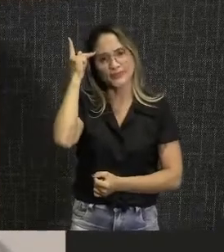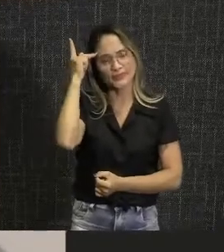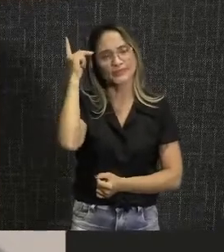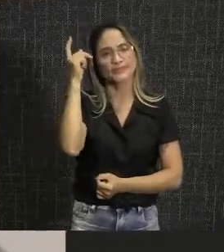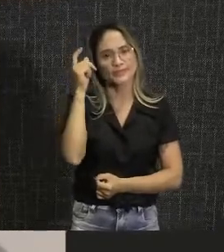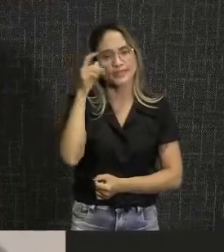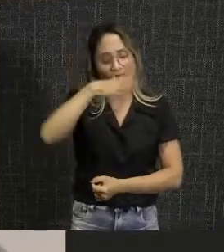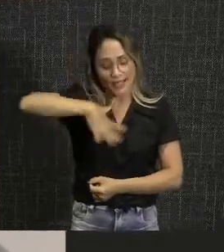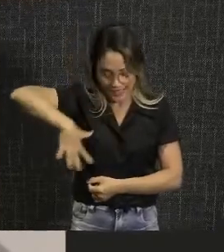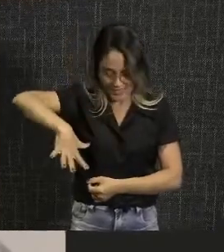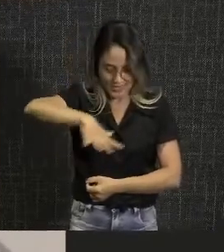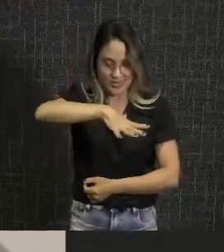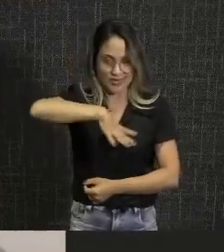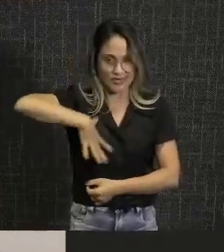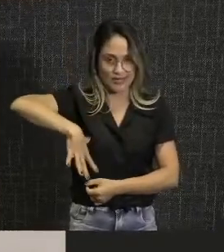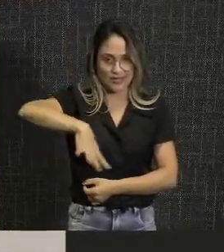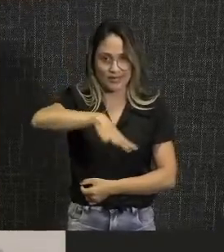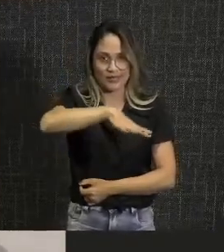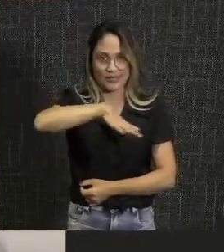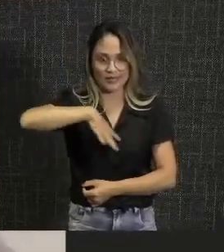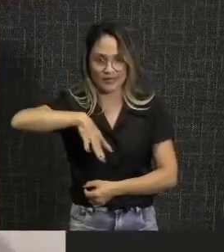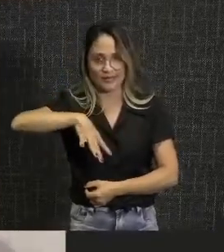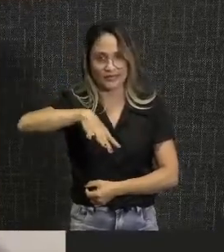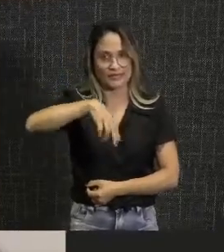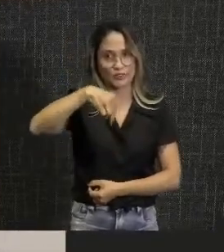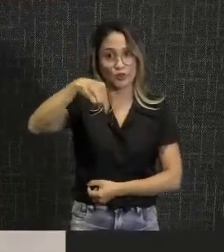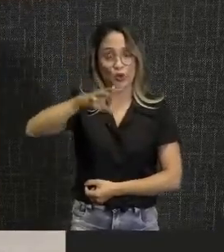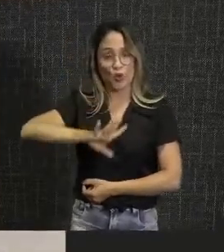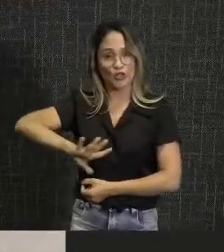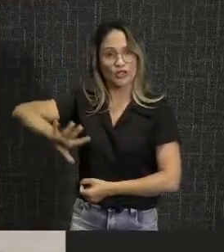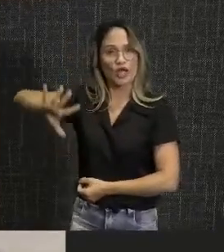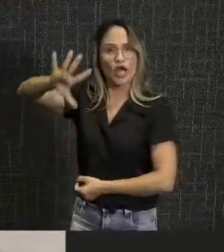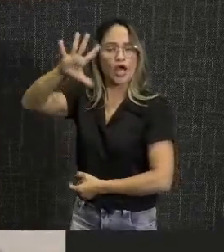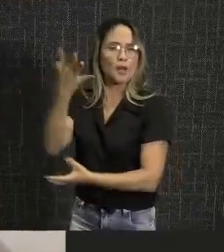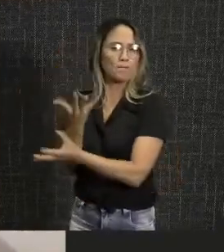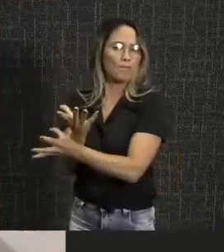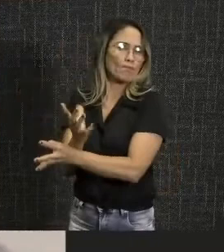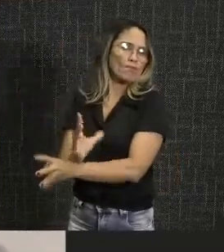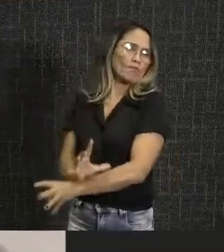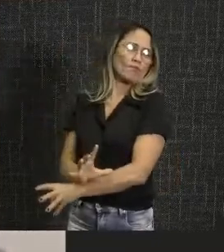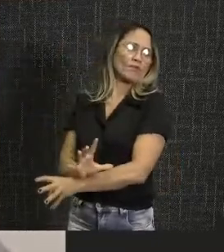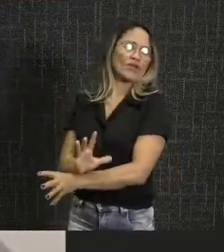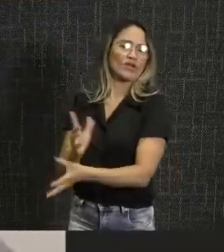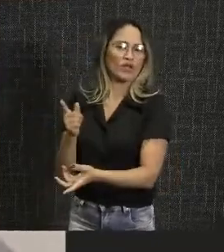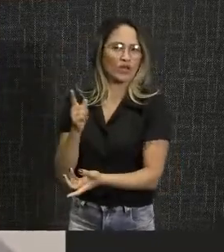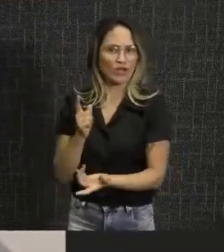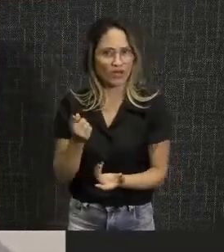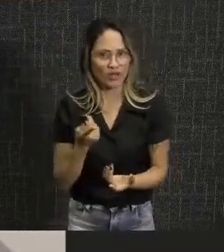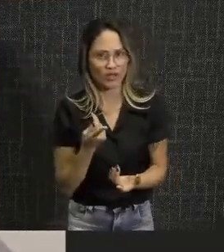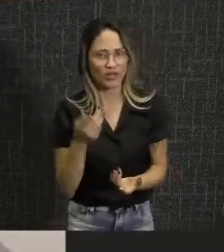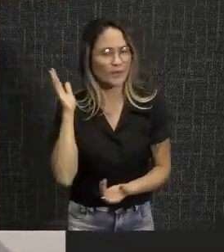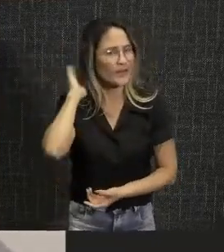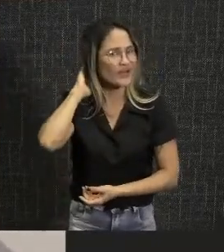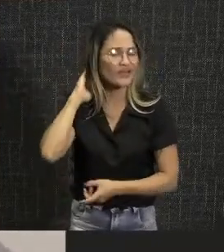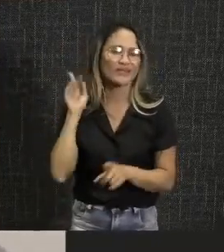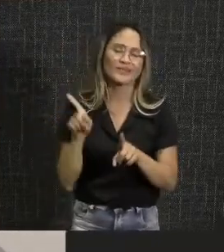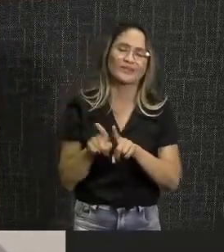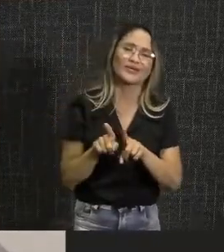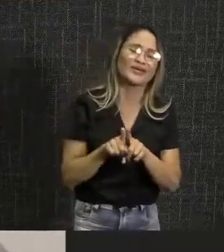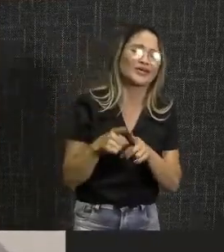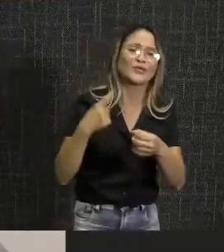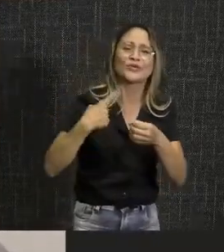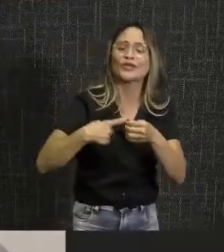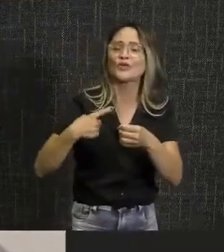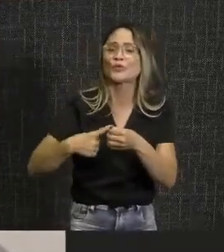em áreas, por exemplo, aqui no Nordeste semiárido, no Paraná também, a gente tem ali muita gente no interior,